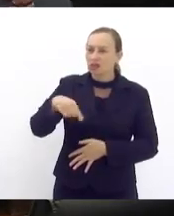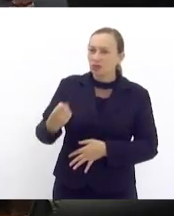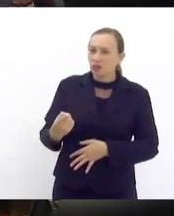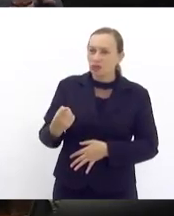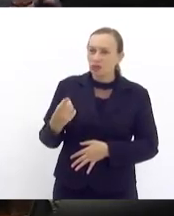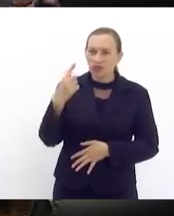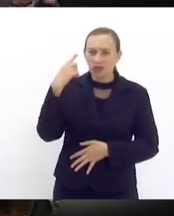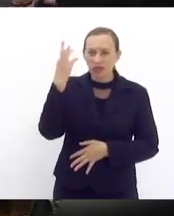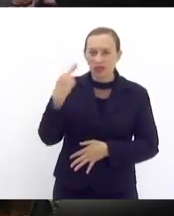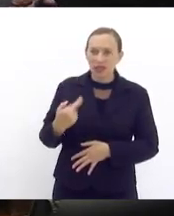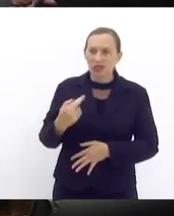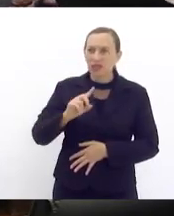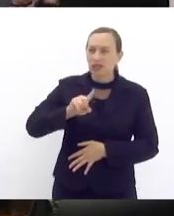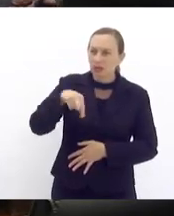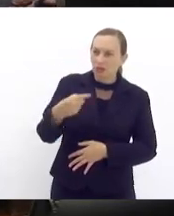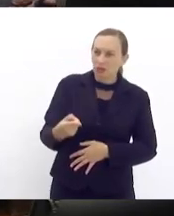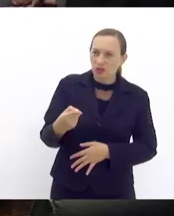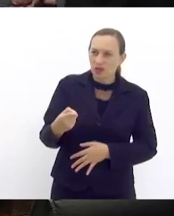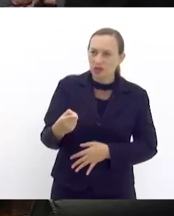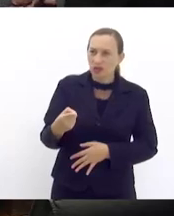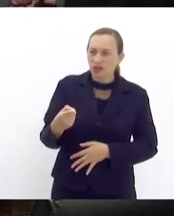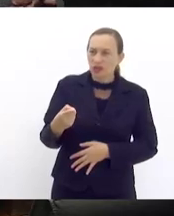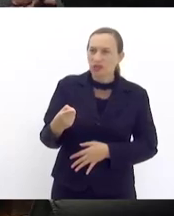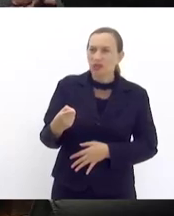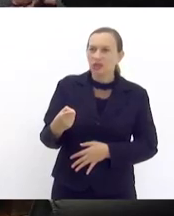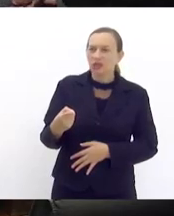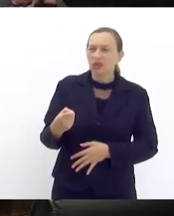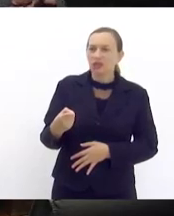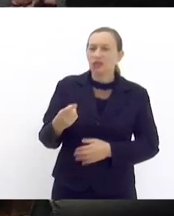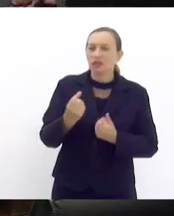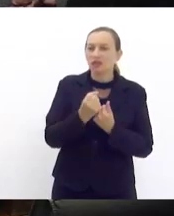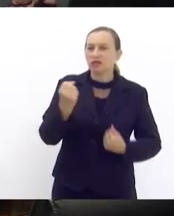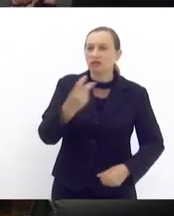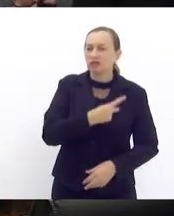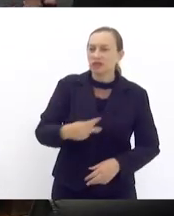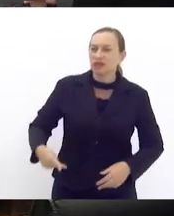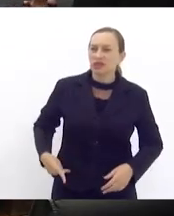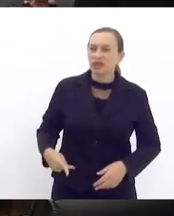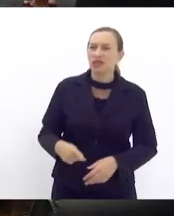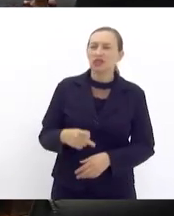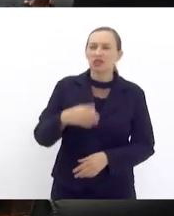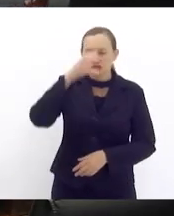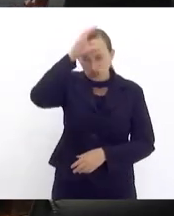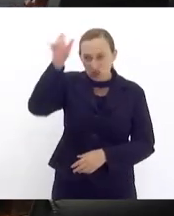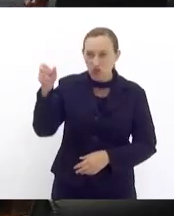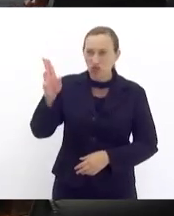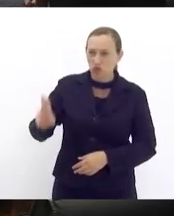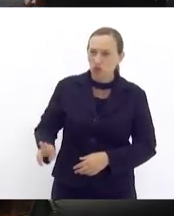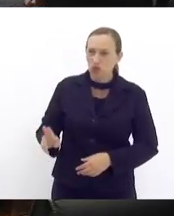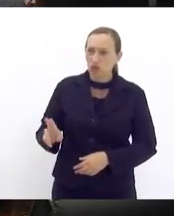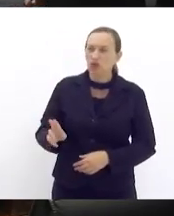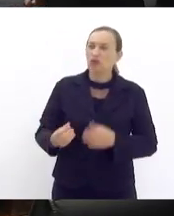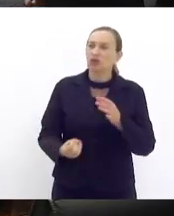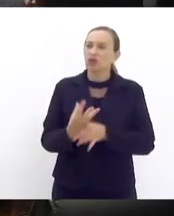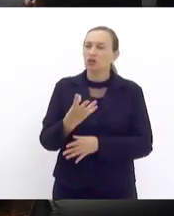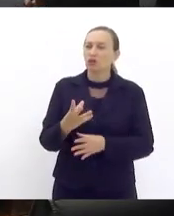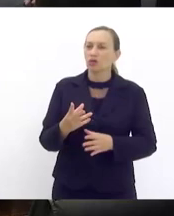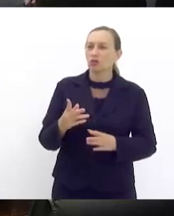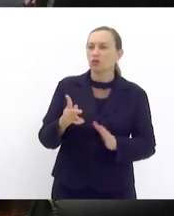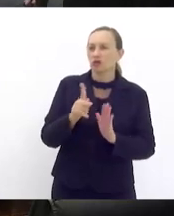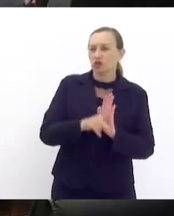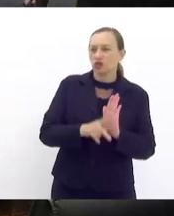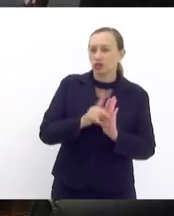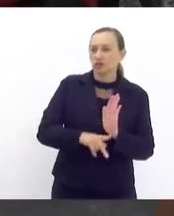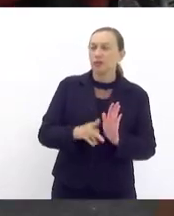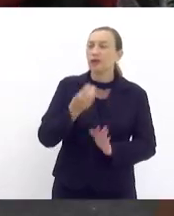depois nossa nossa vice-presidente aqui te ajudo autora do nosso projeto